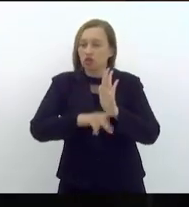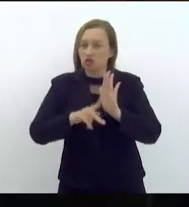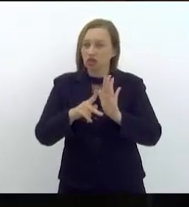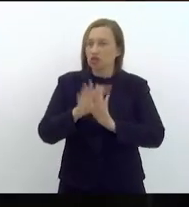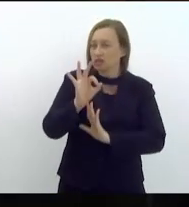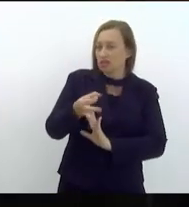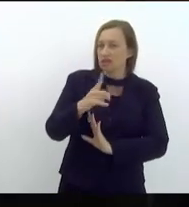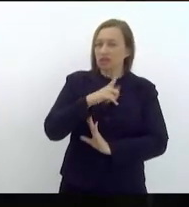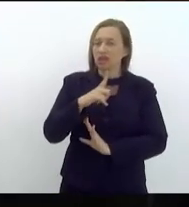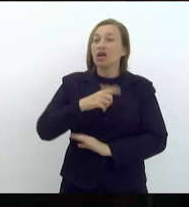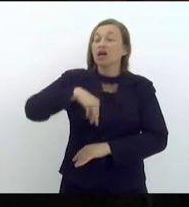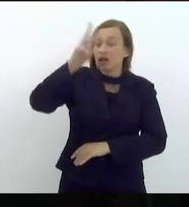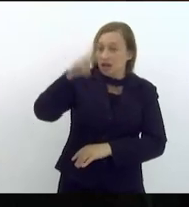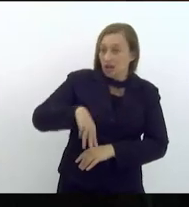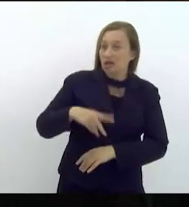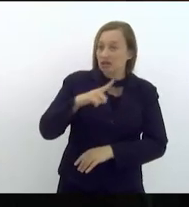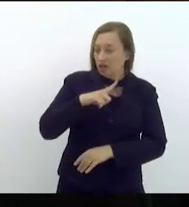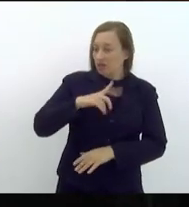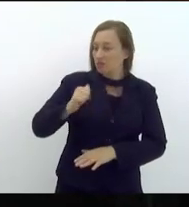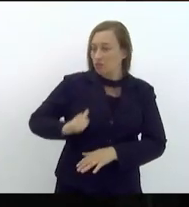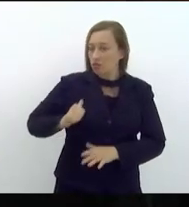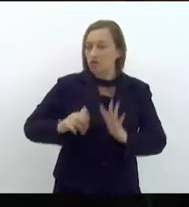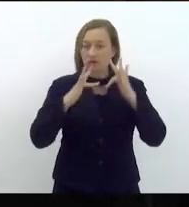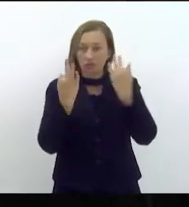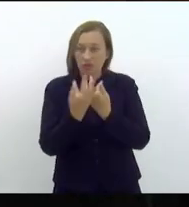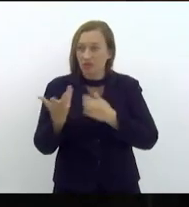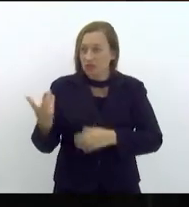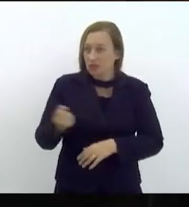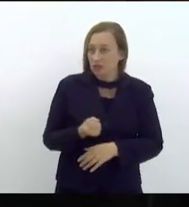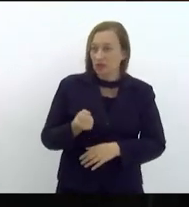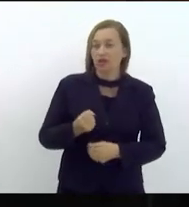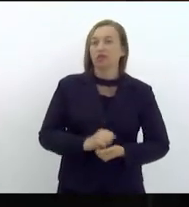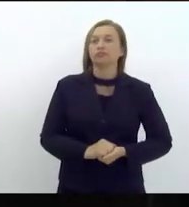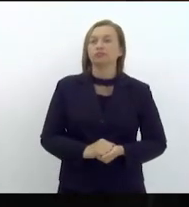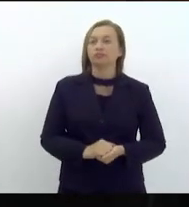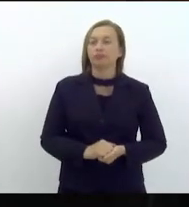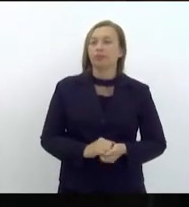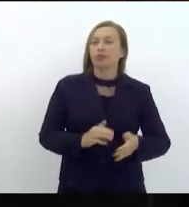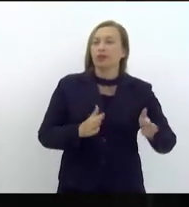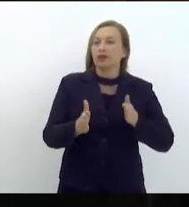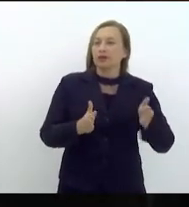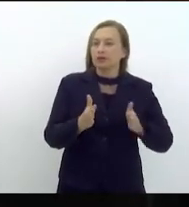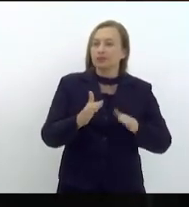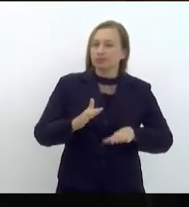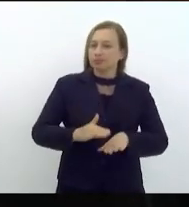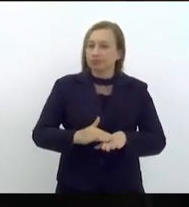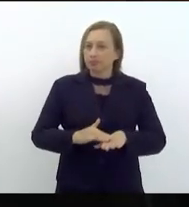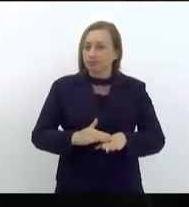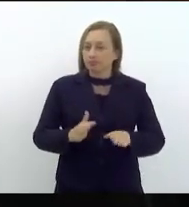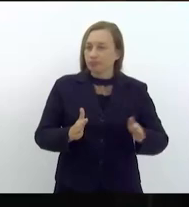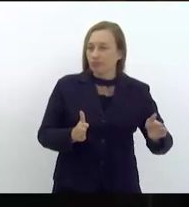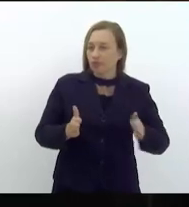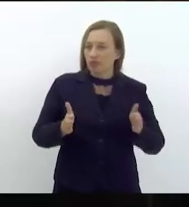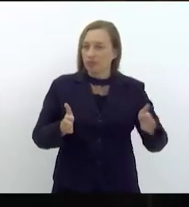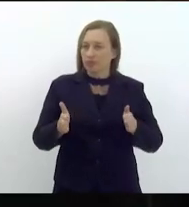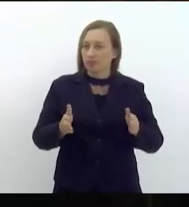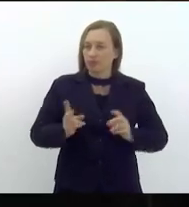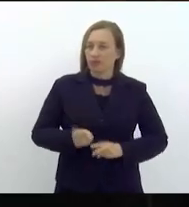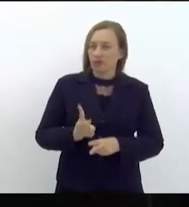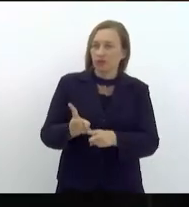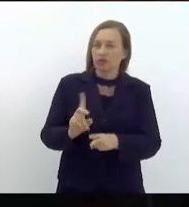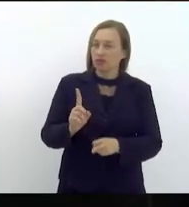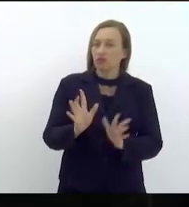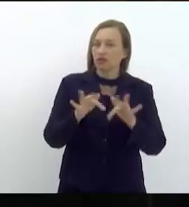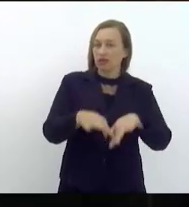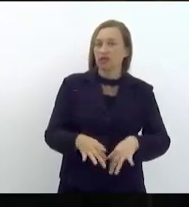que quem tem Bolsa Família vai continuar recebendo prorroga o programa para que ele seja permanente não acabe no